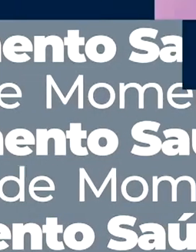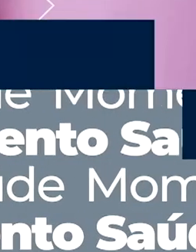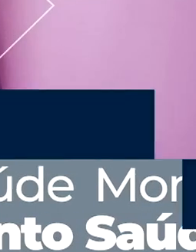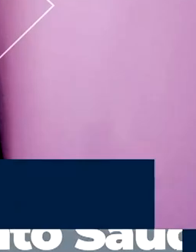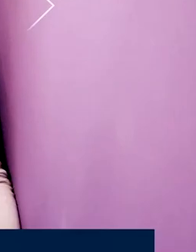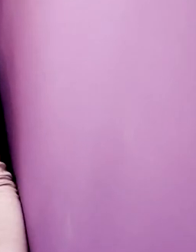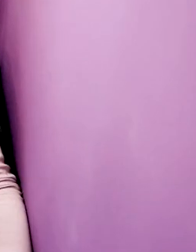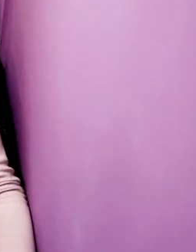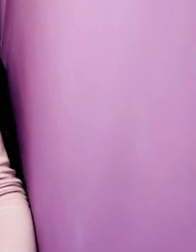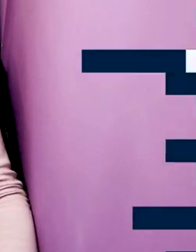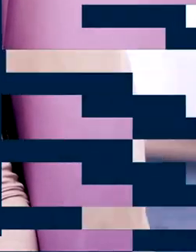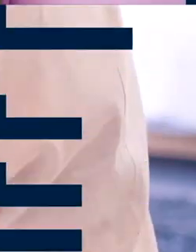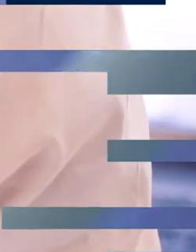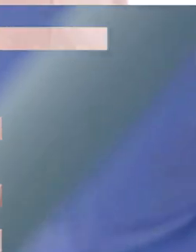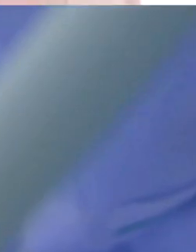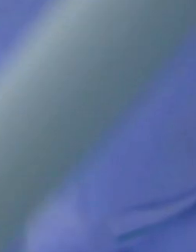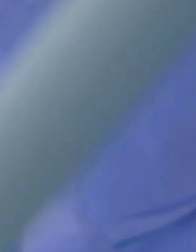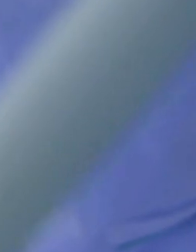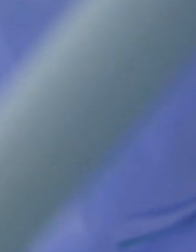o